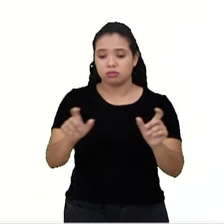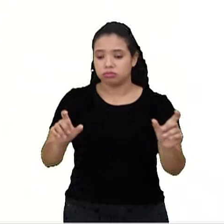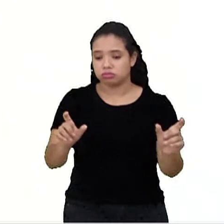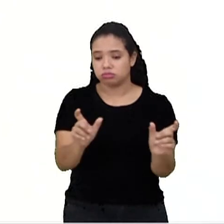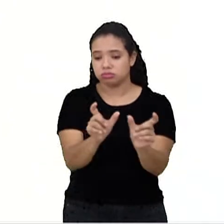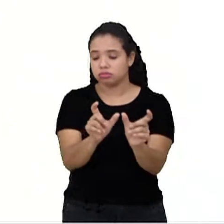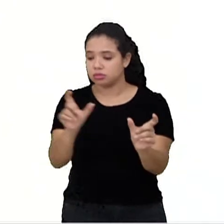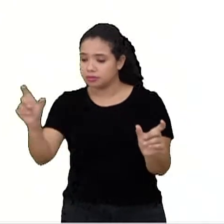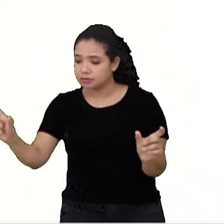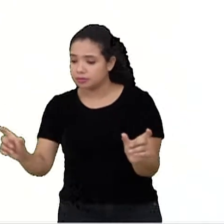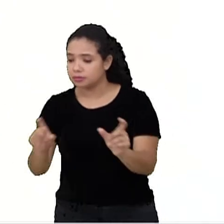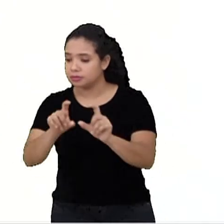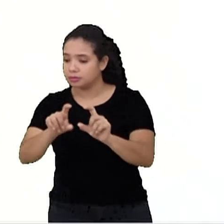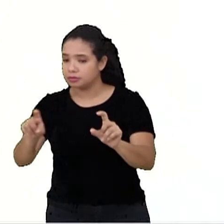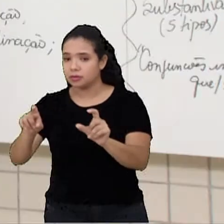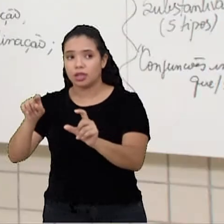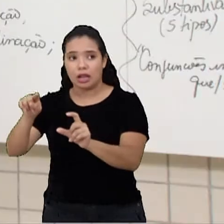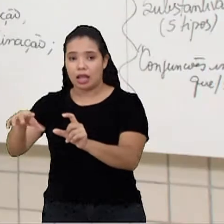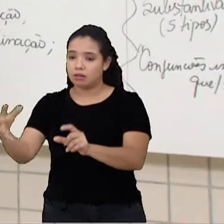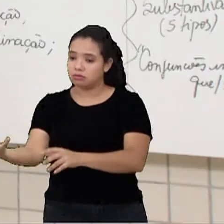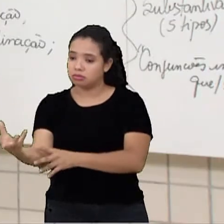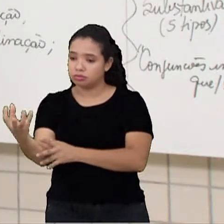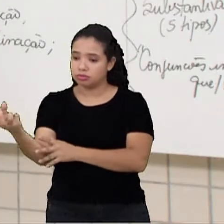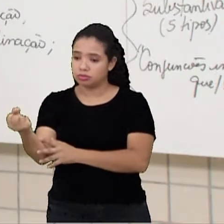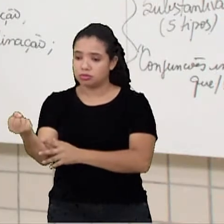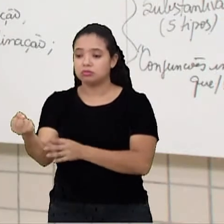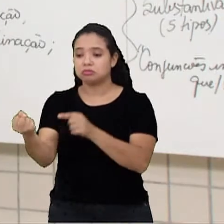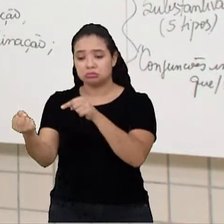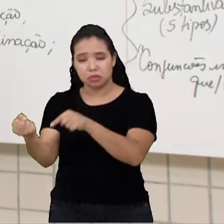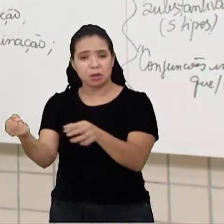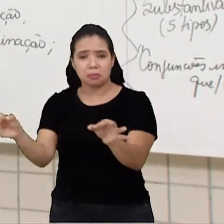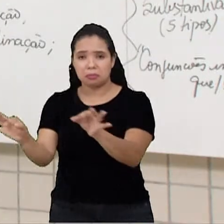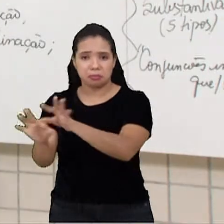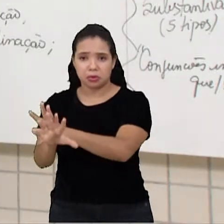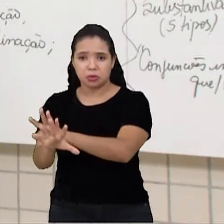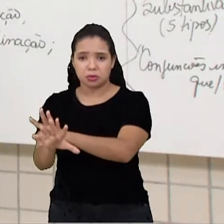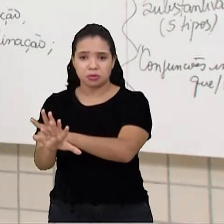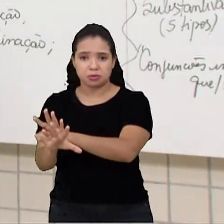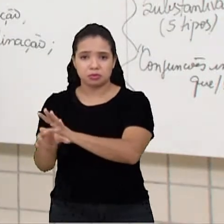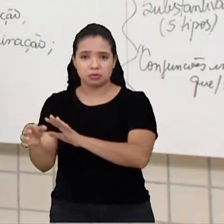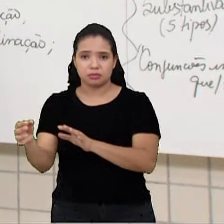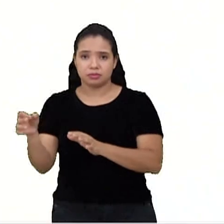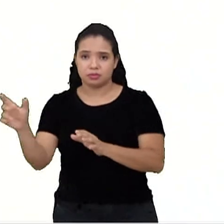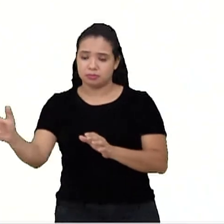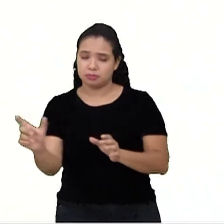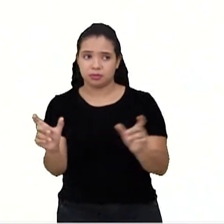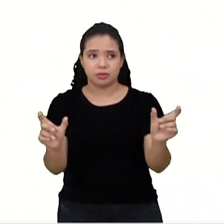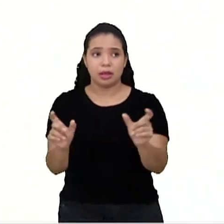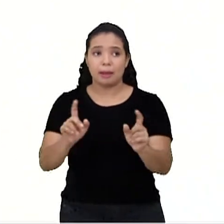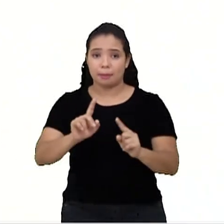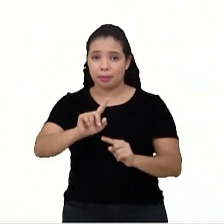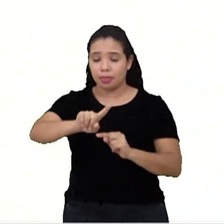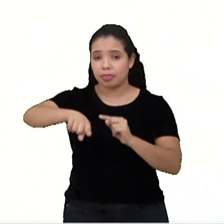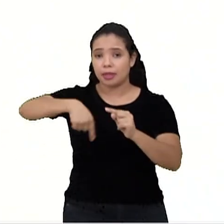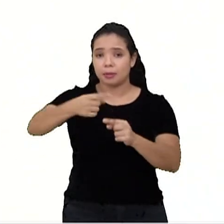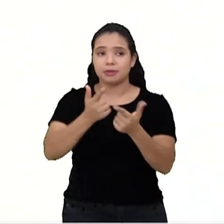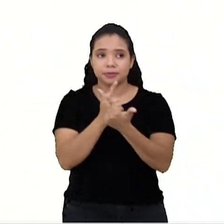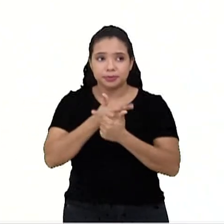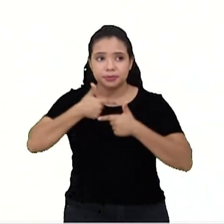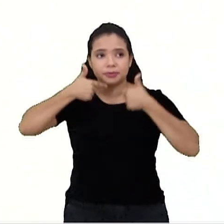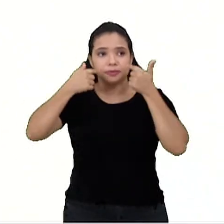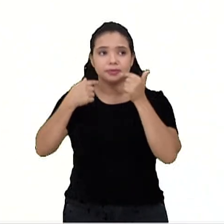oração, ele fechou-a na mão, também tem sentido completo. Mas logo o sorriso reapareceu e